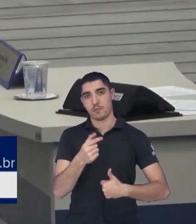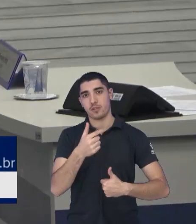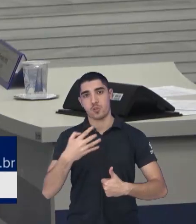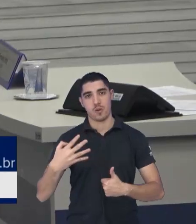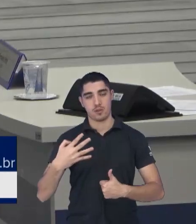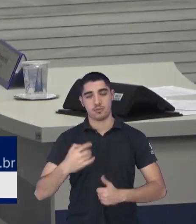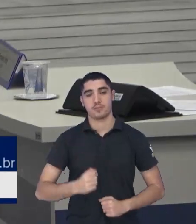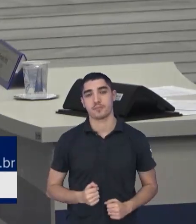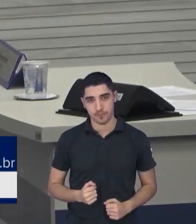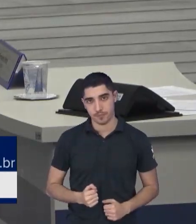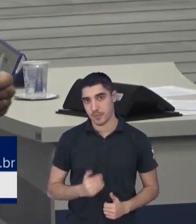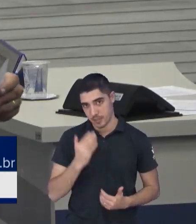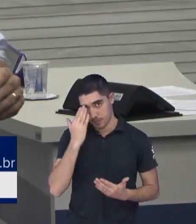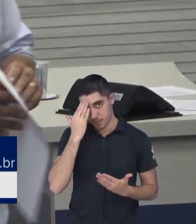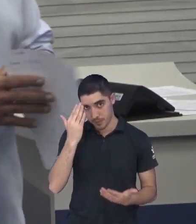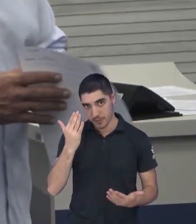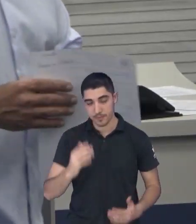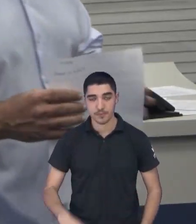12332/2024. Obrigado.